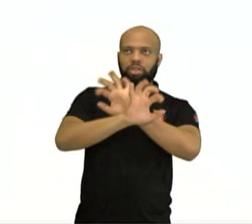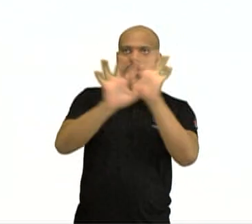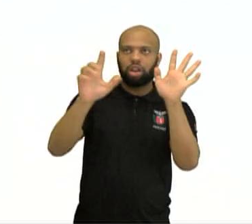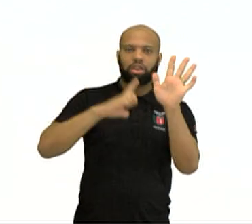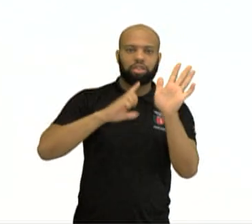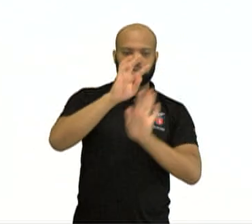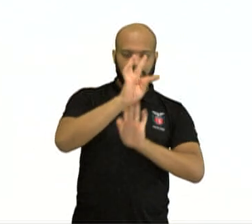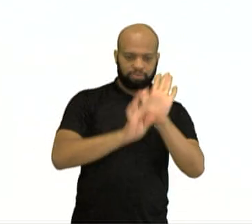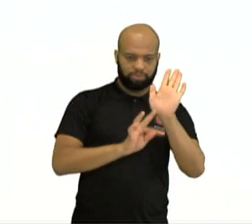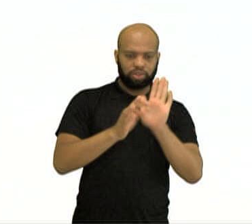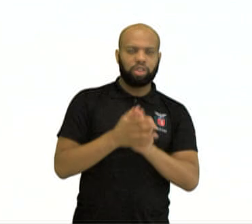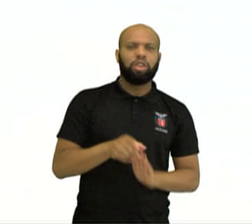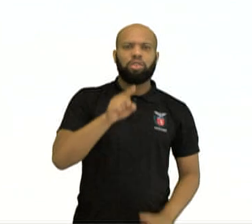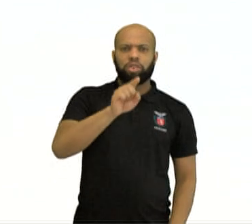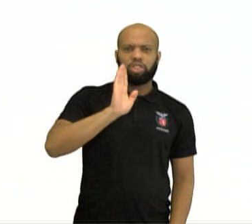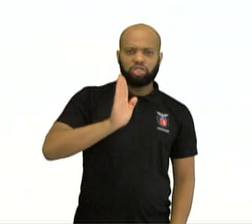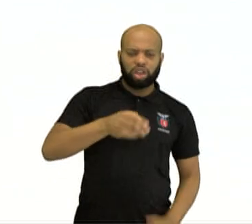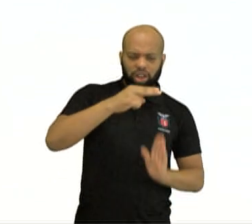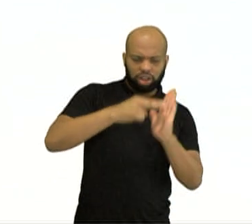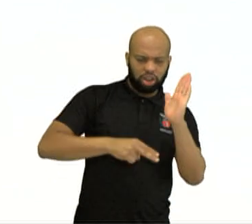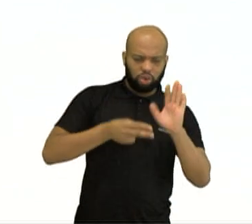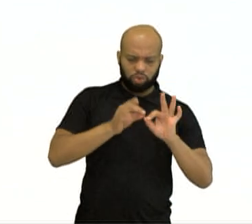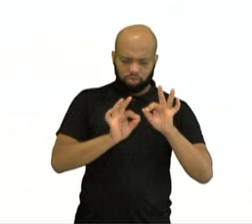texto. Você já leu algum microconto?